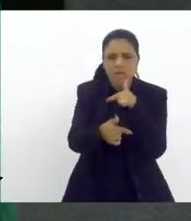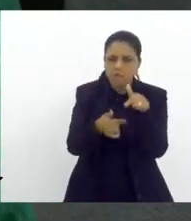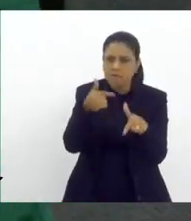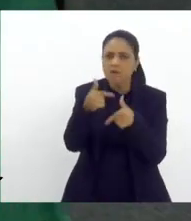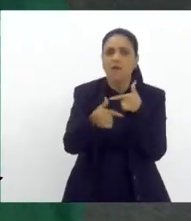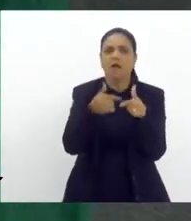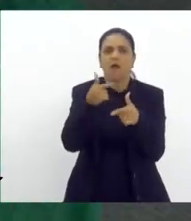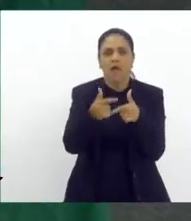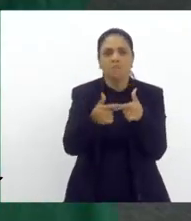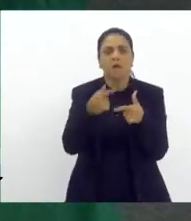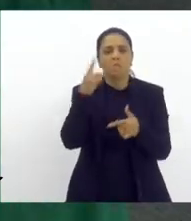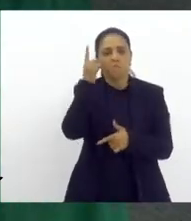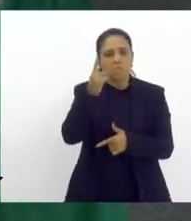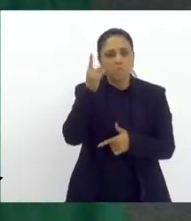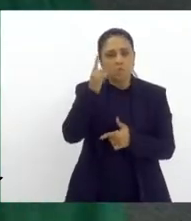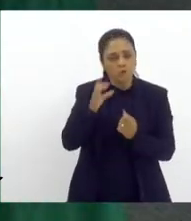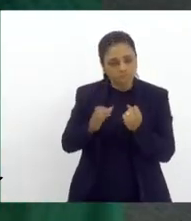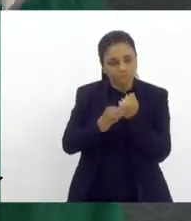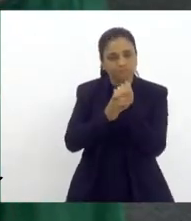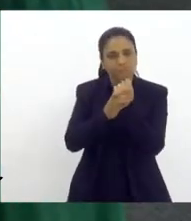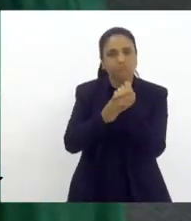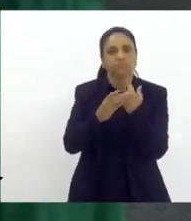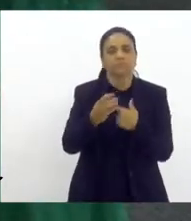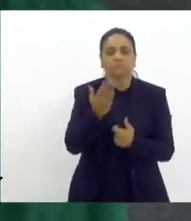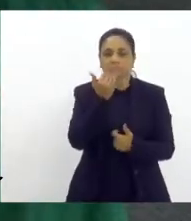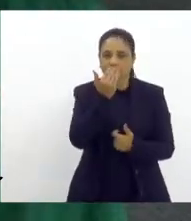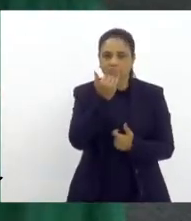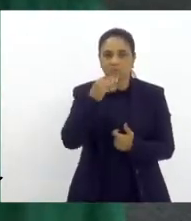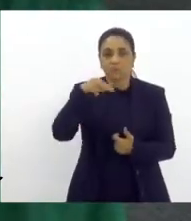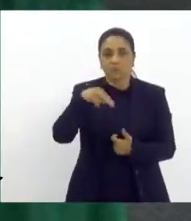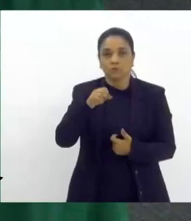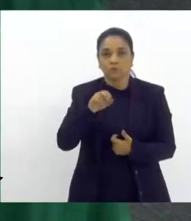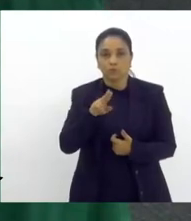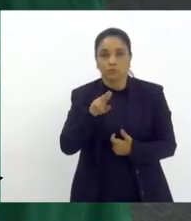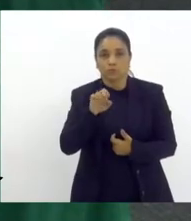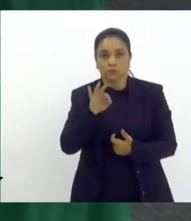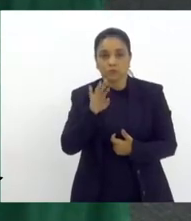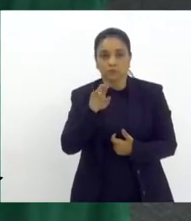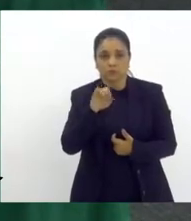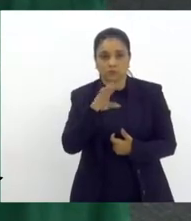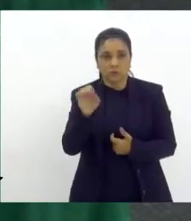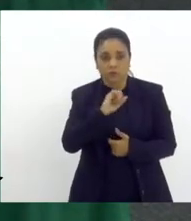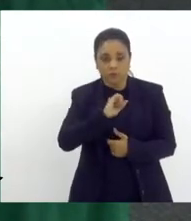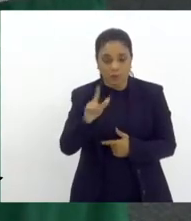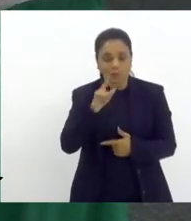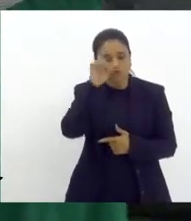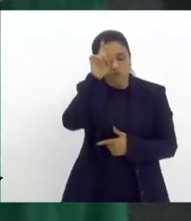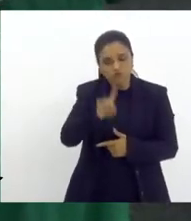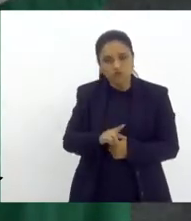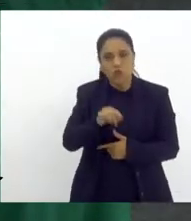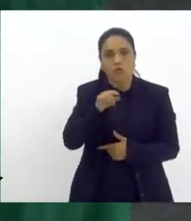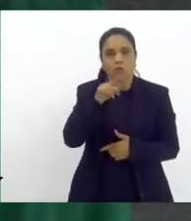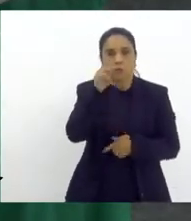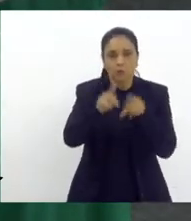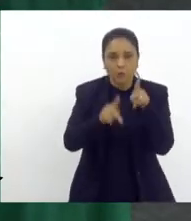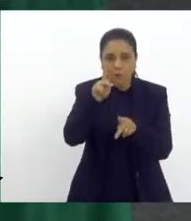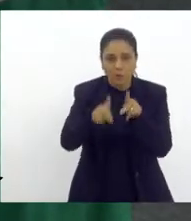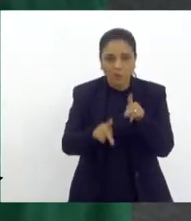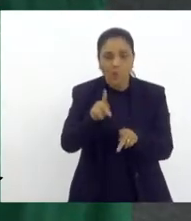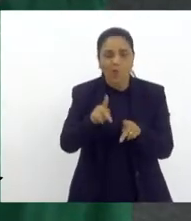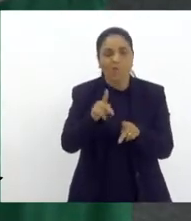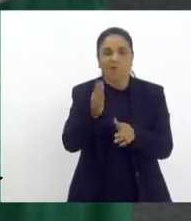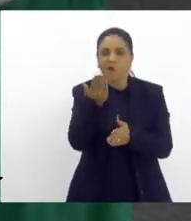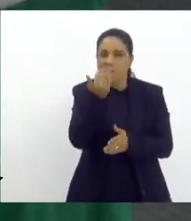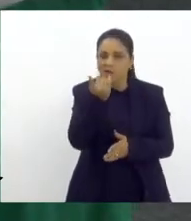consolidar a política de segurança alimentar e nutricional nesse país que é um direito do nosso povo de ter alimentação